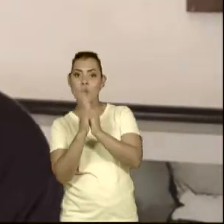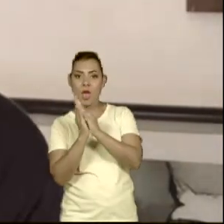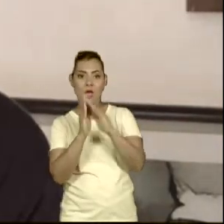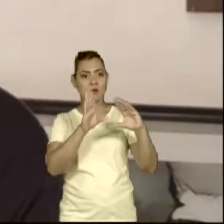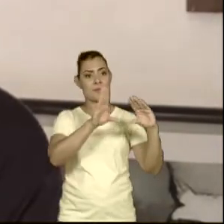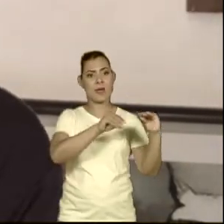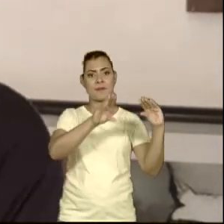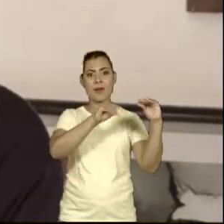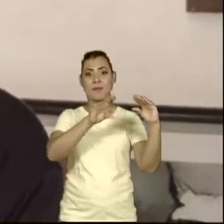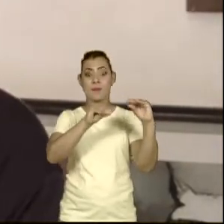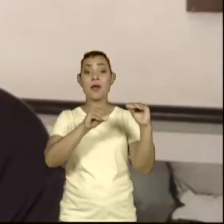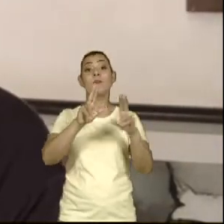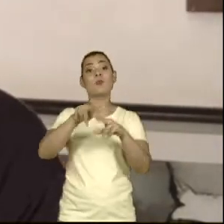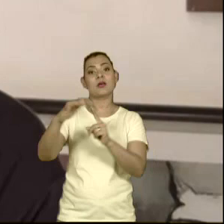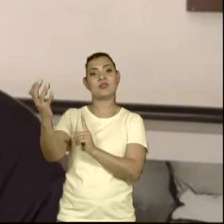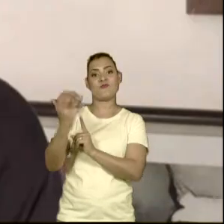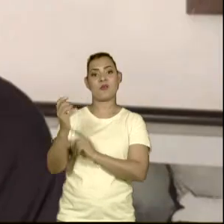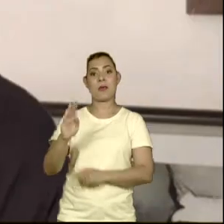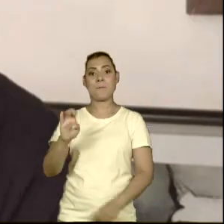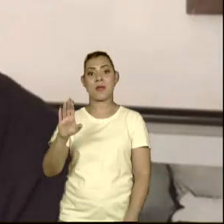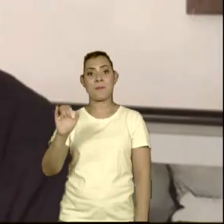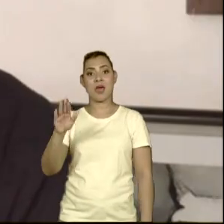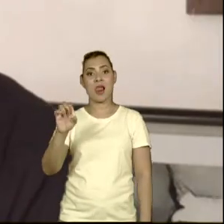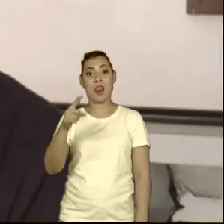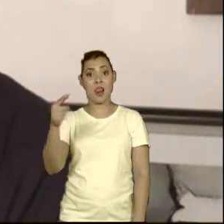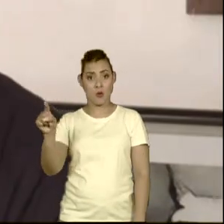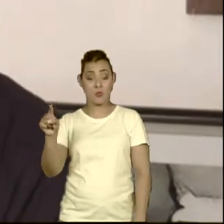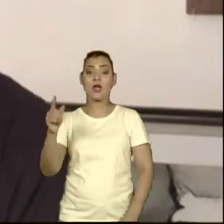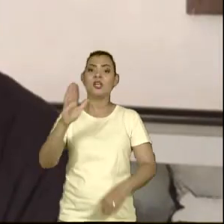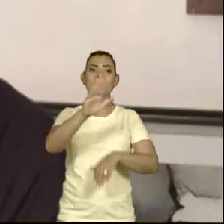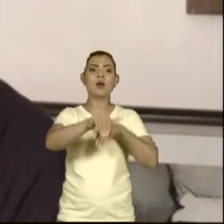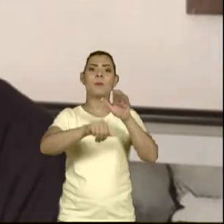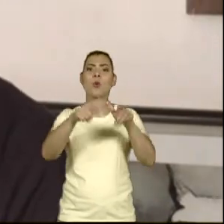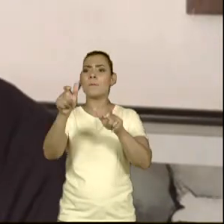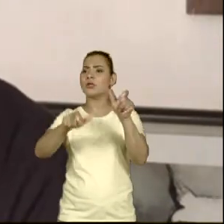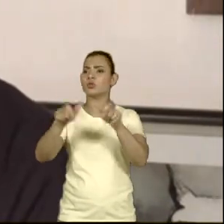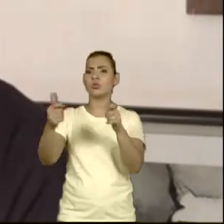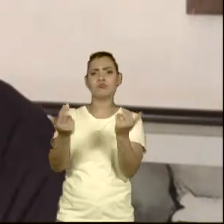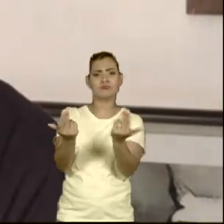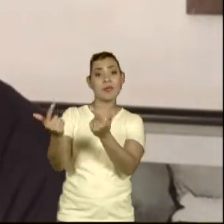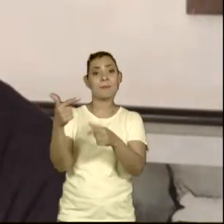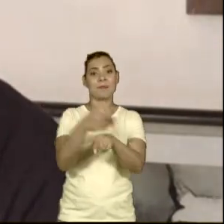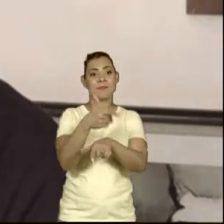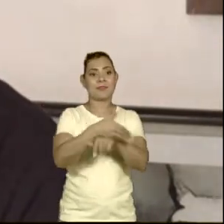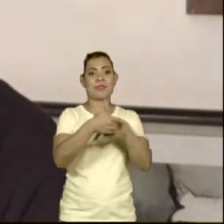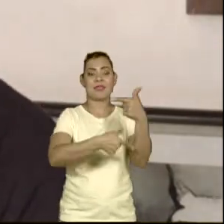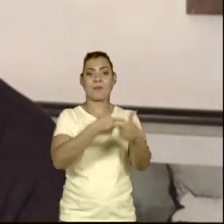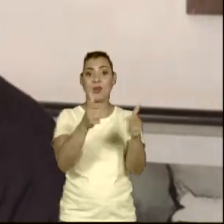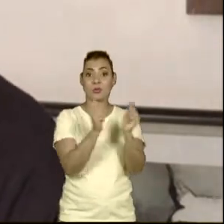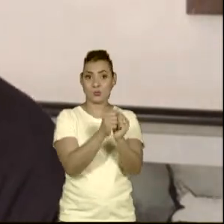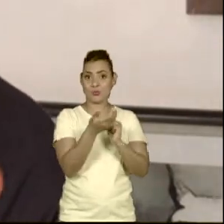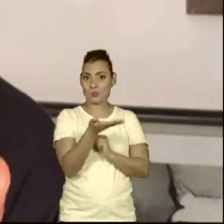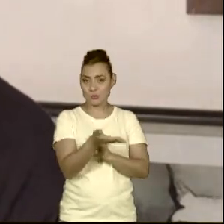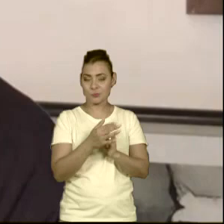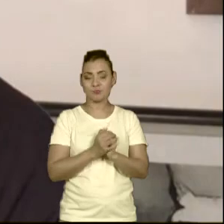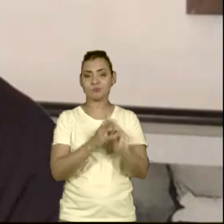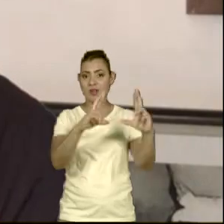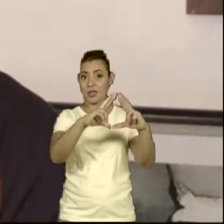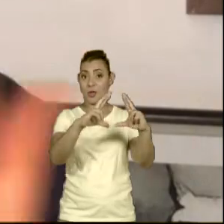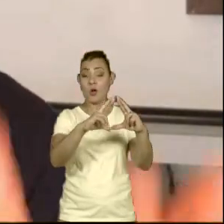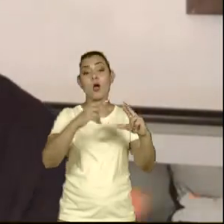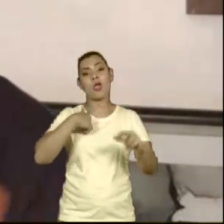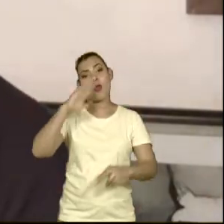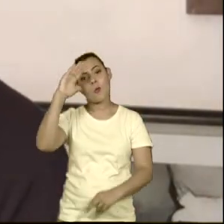forte inspiração no Bambalalão. E ele chamou várias pessoas do extinto Bambalalão para participar desse programa. E eu tive